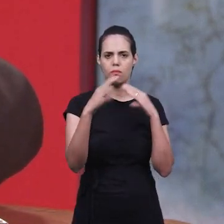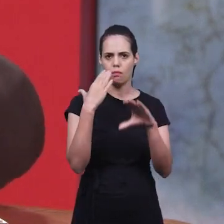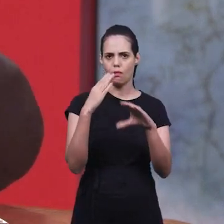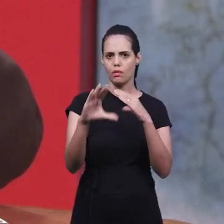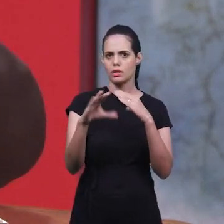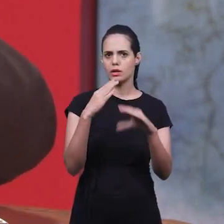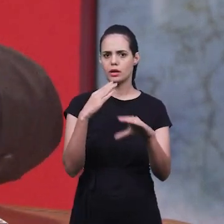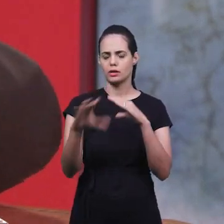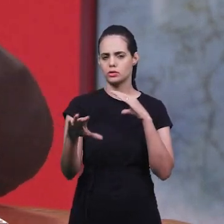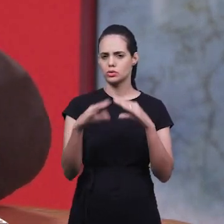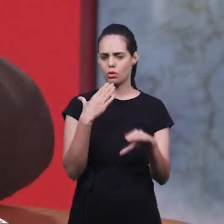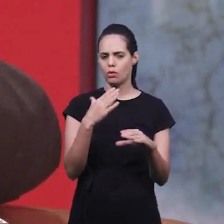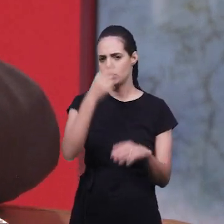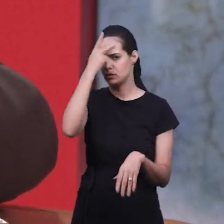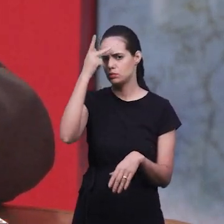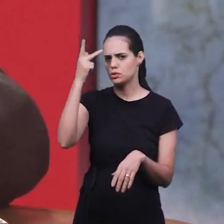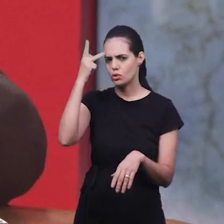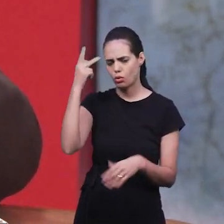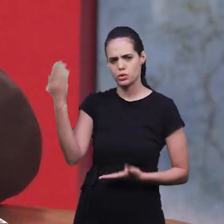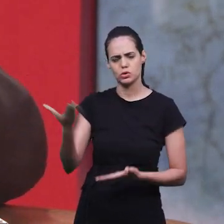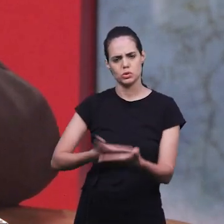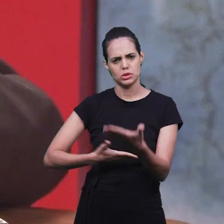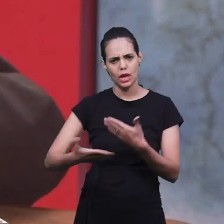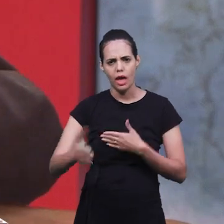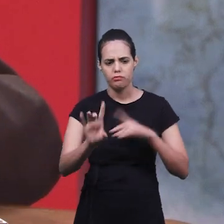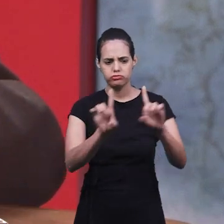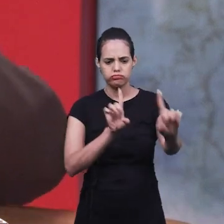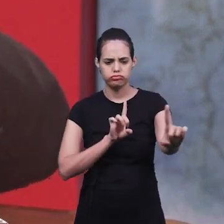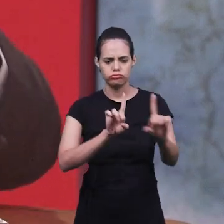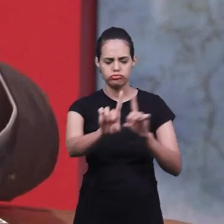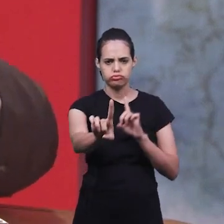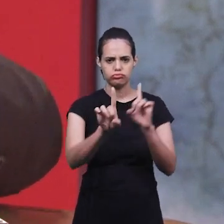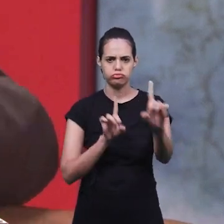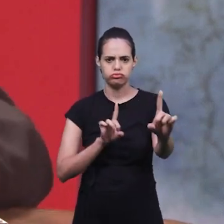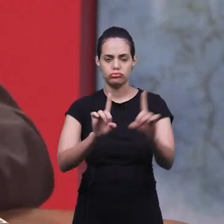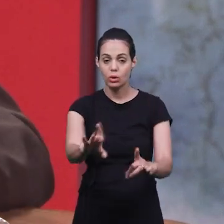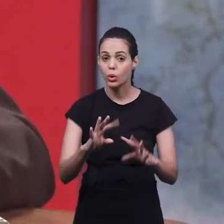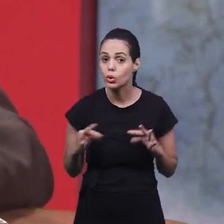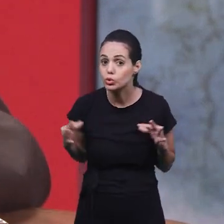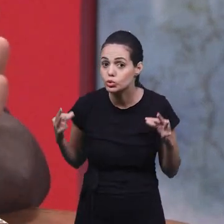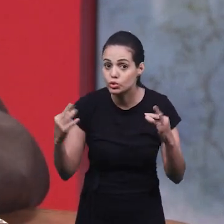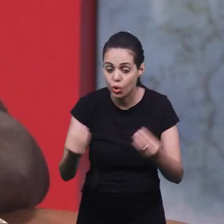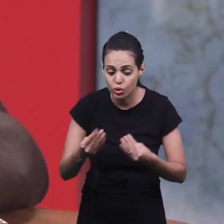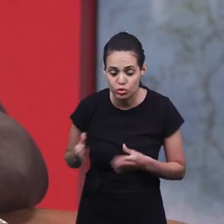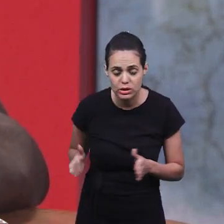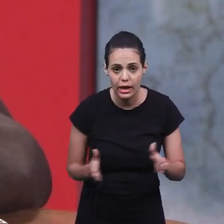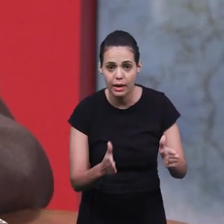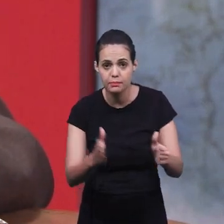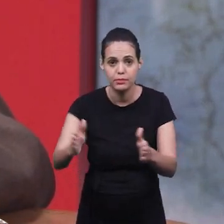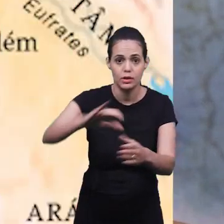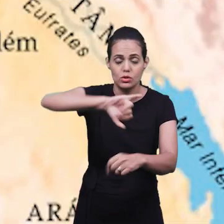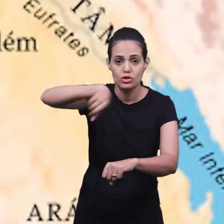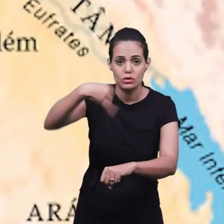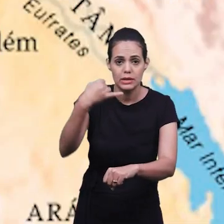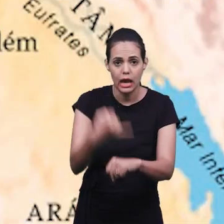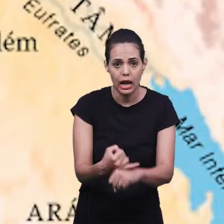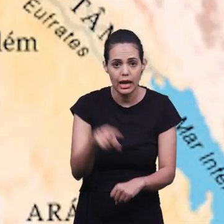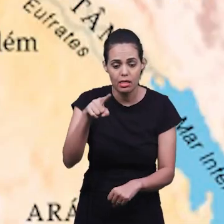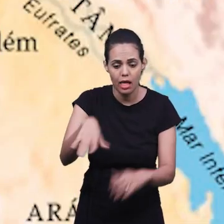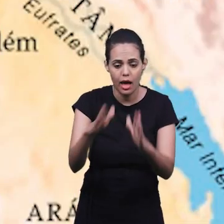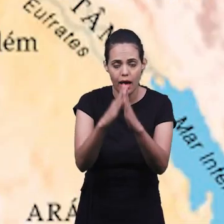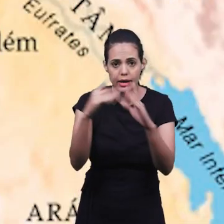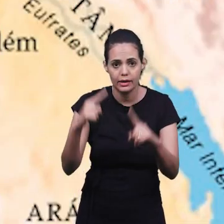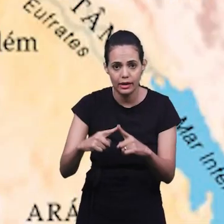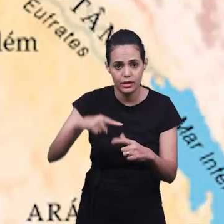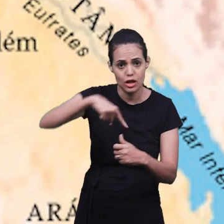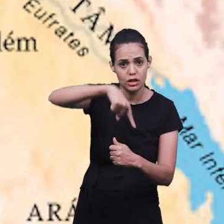eram fluentes, as comunicações dos obreiros que iam e vinham. Todos passavam por Jerusalém. Antioquia